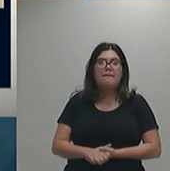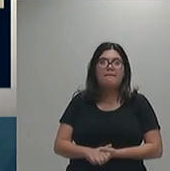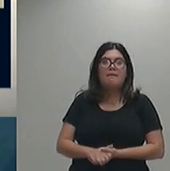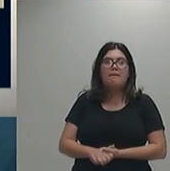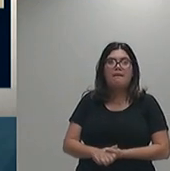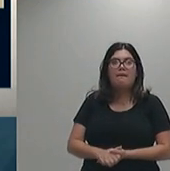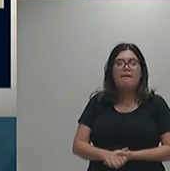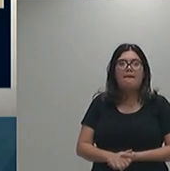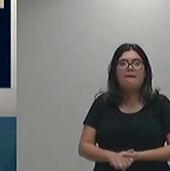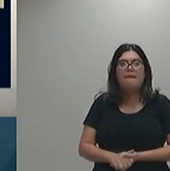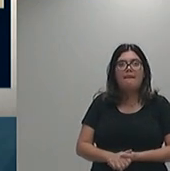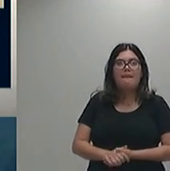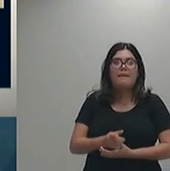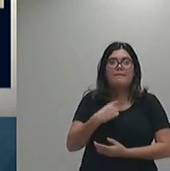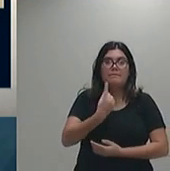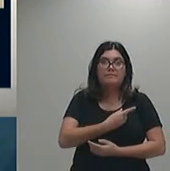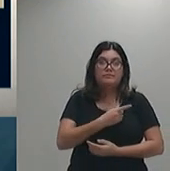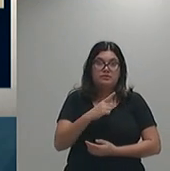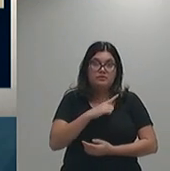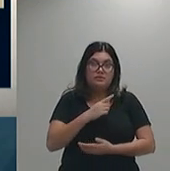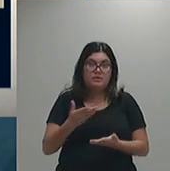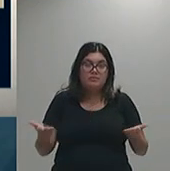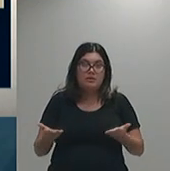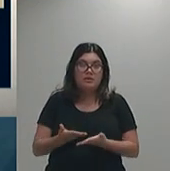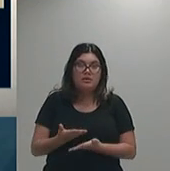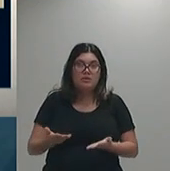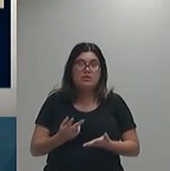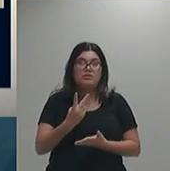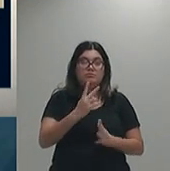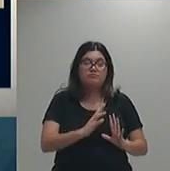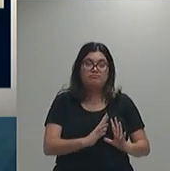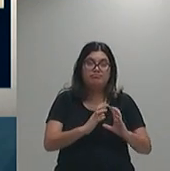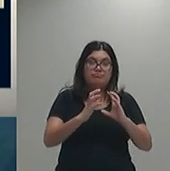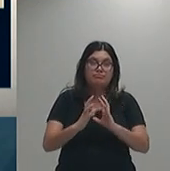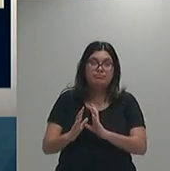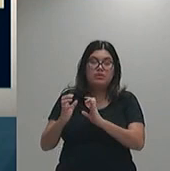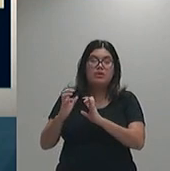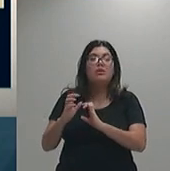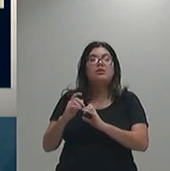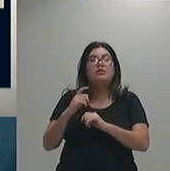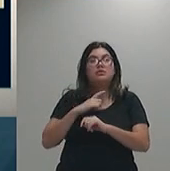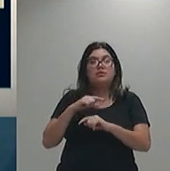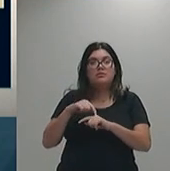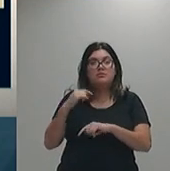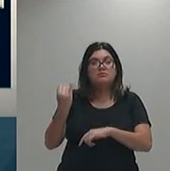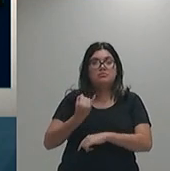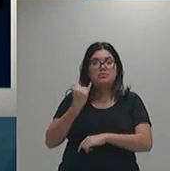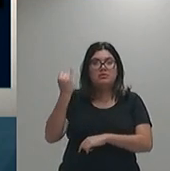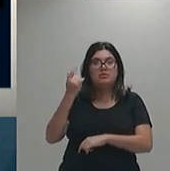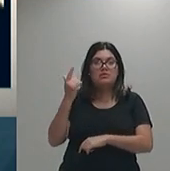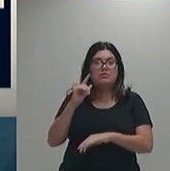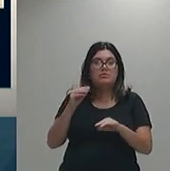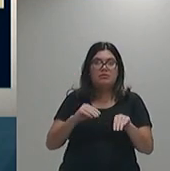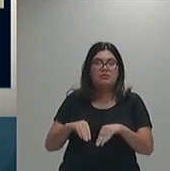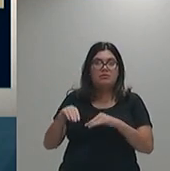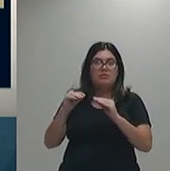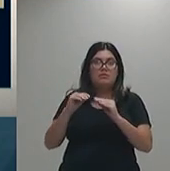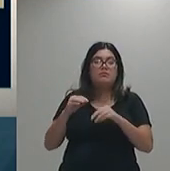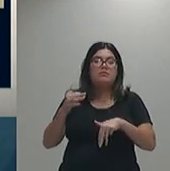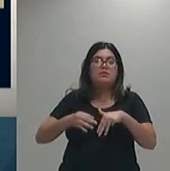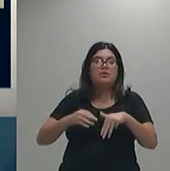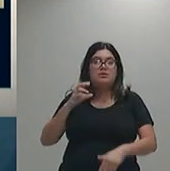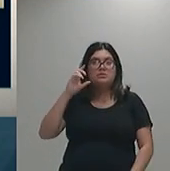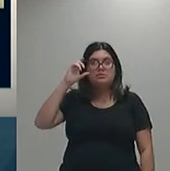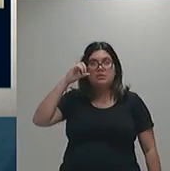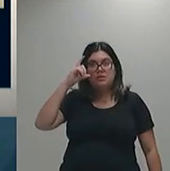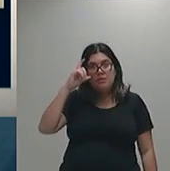tivemos agora né presente seção 2 conflito de competência da arbitragem relevante não foi adiado pelo digital não seriam três